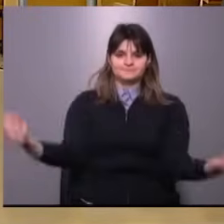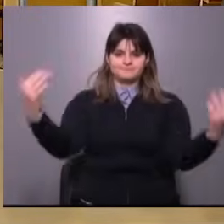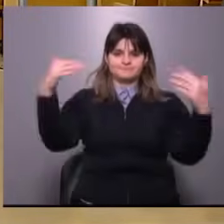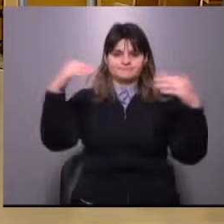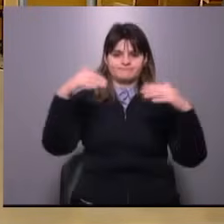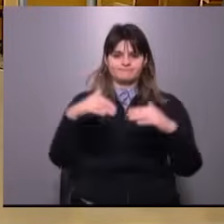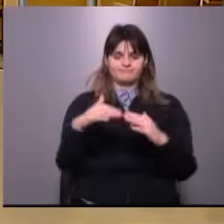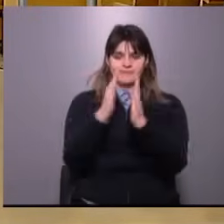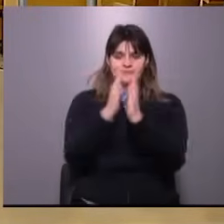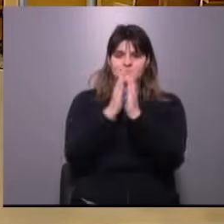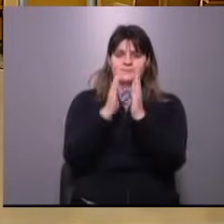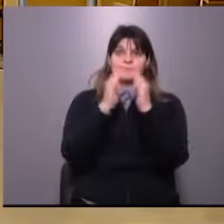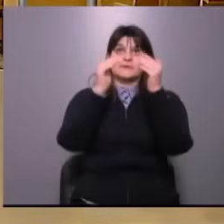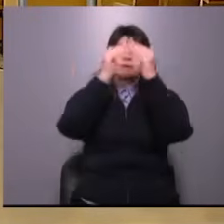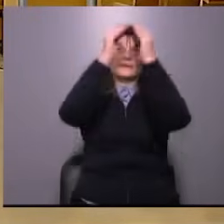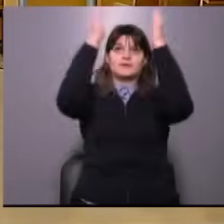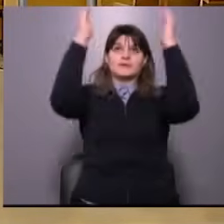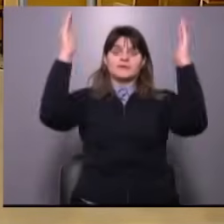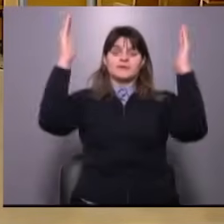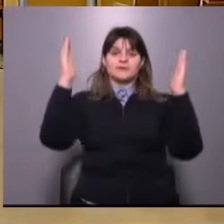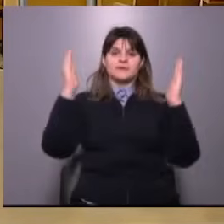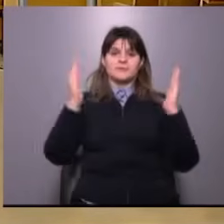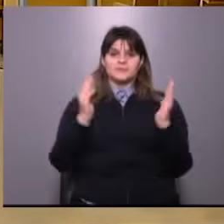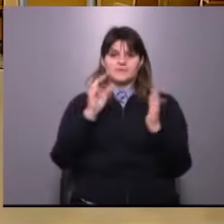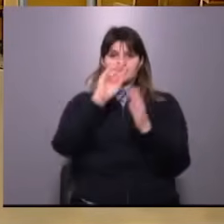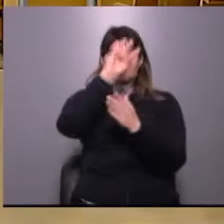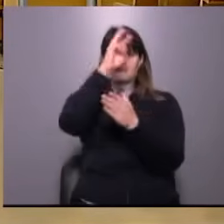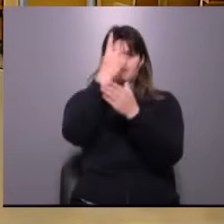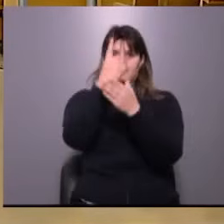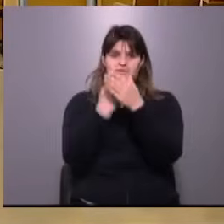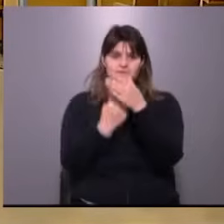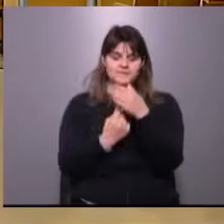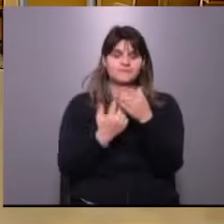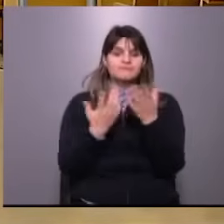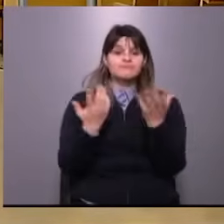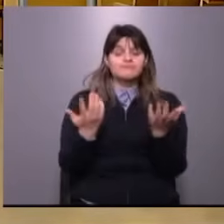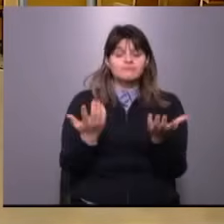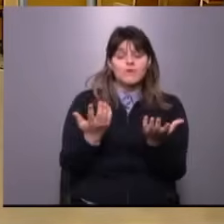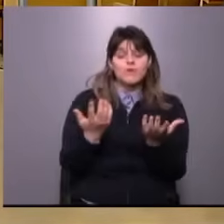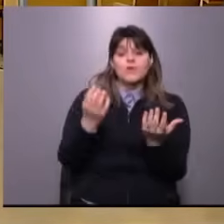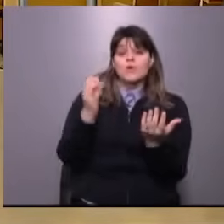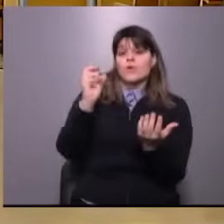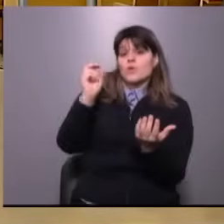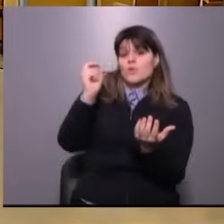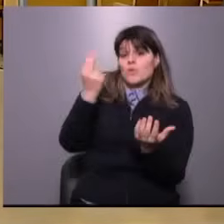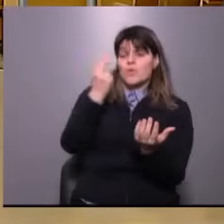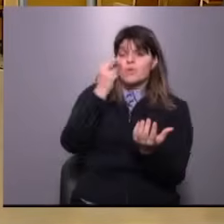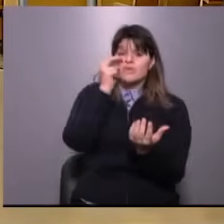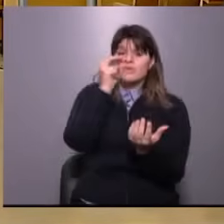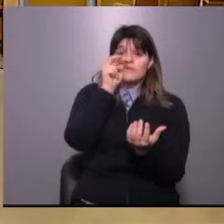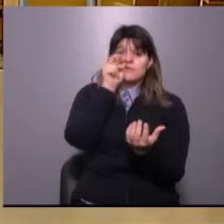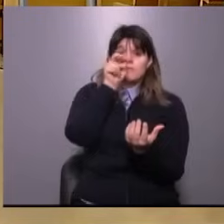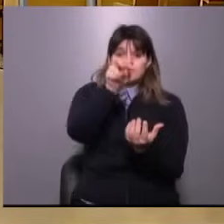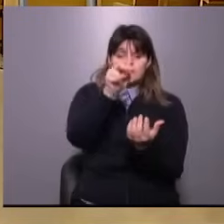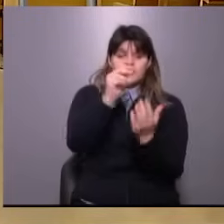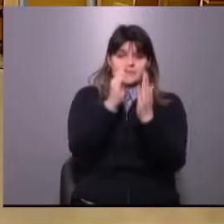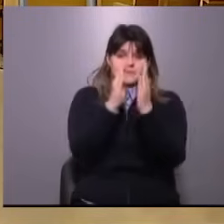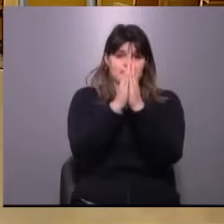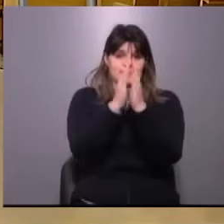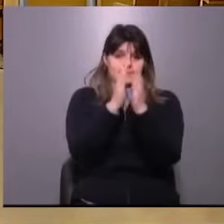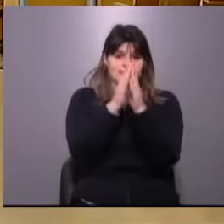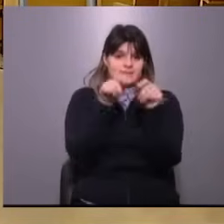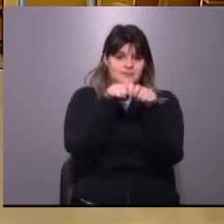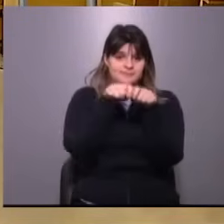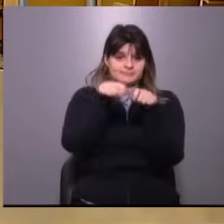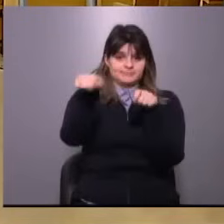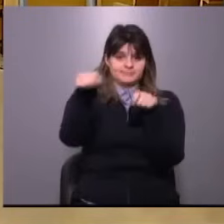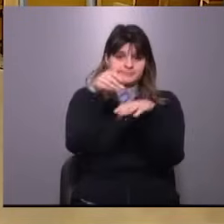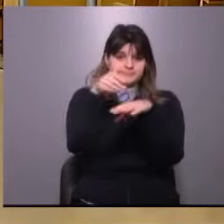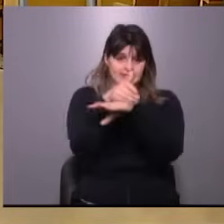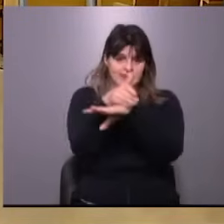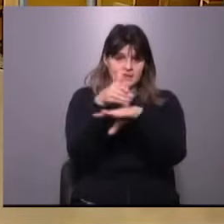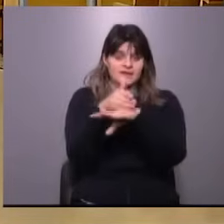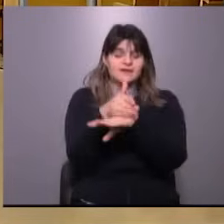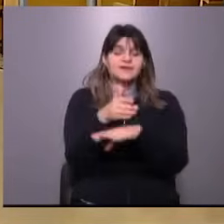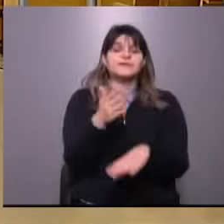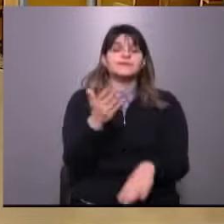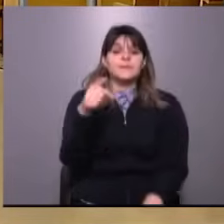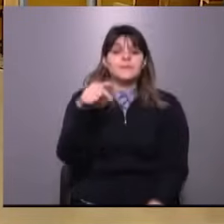Caros peregrinos presentes nesta Basílica da Santíssima Trindade, ou que acompanhais a celebrar esta